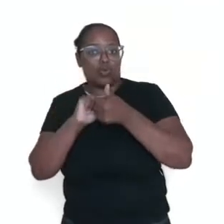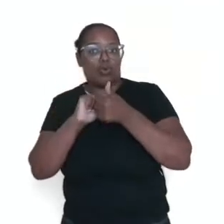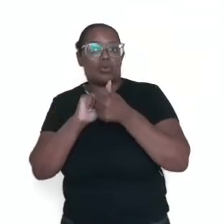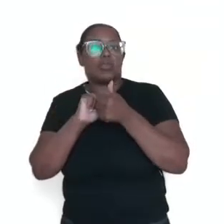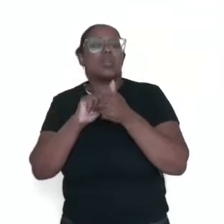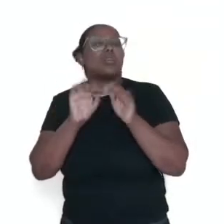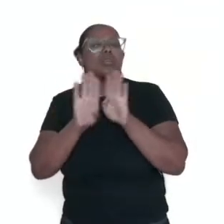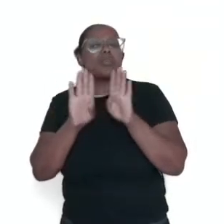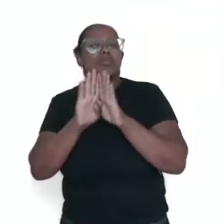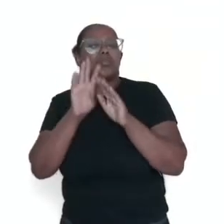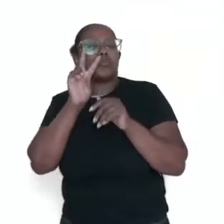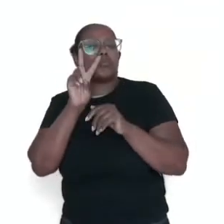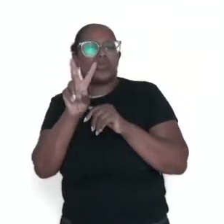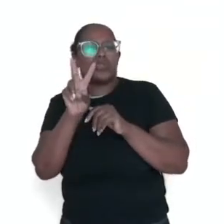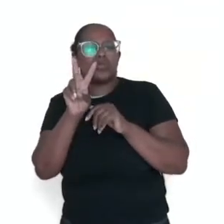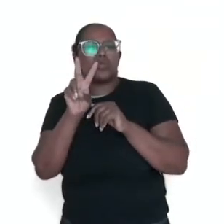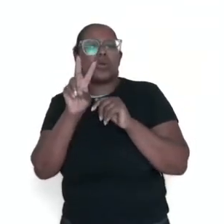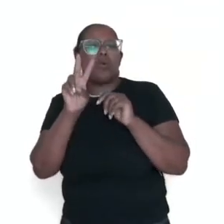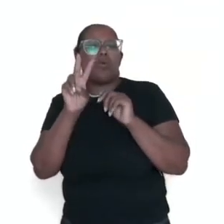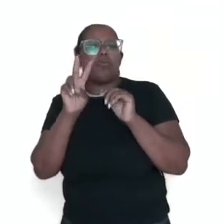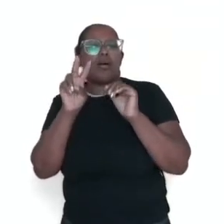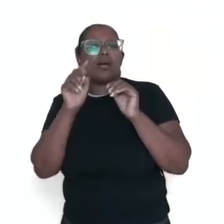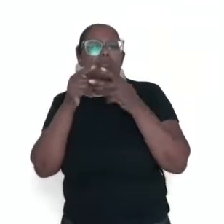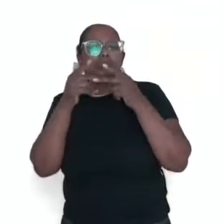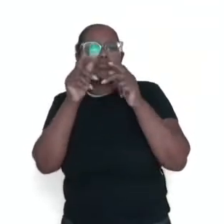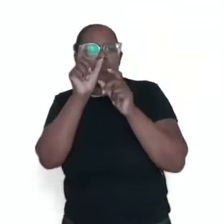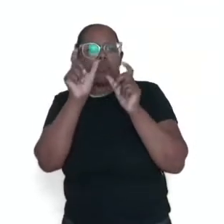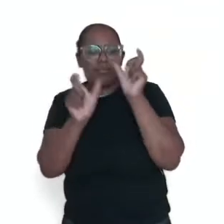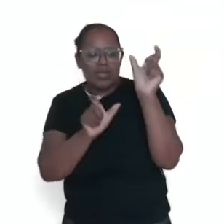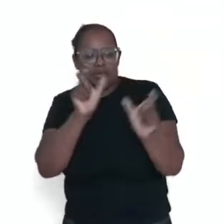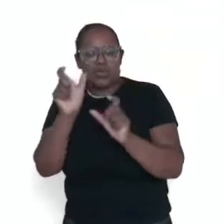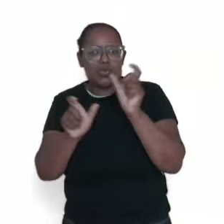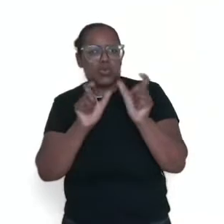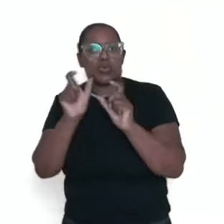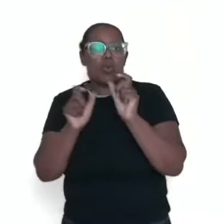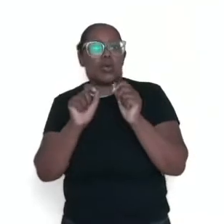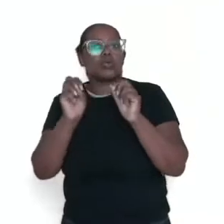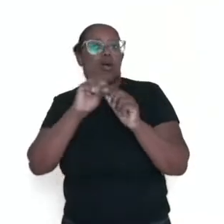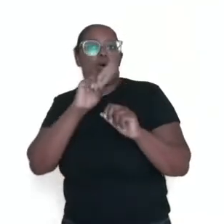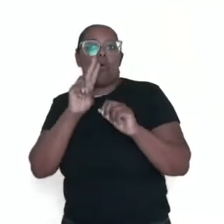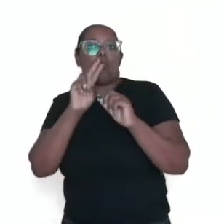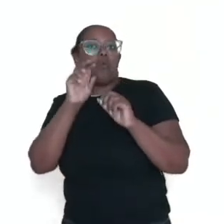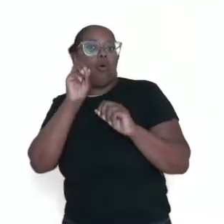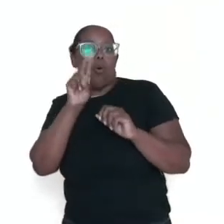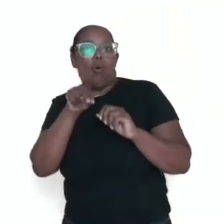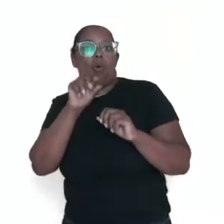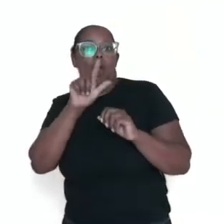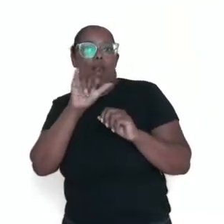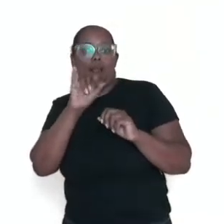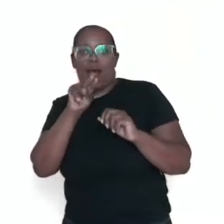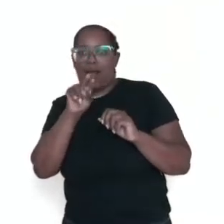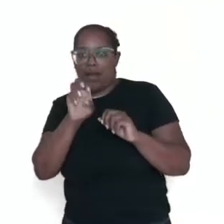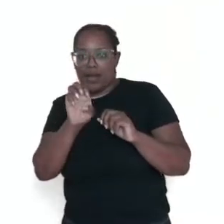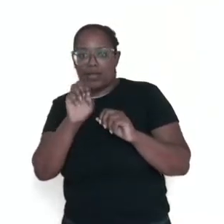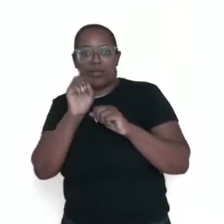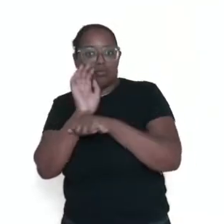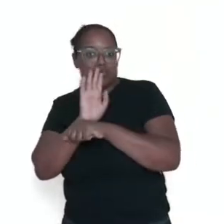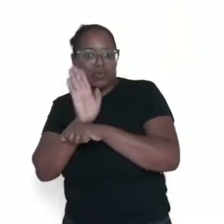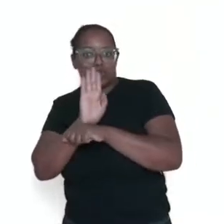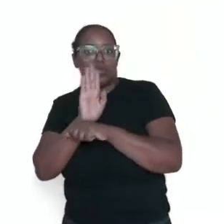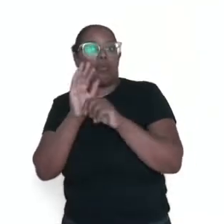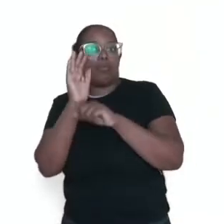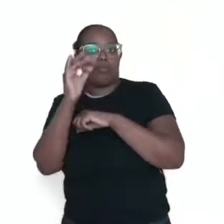e são assistidos por uma audiência presencial e ou online através de diversas plataformas